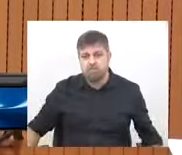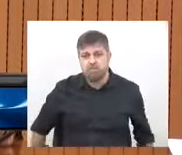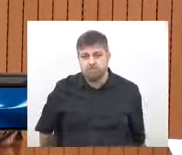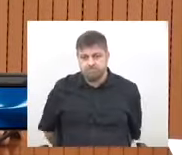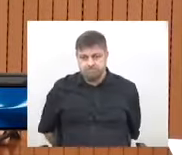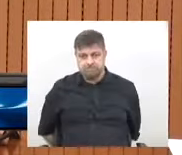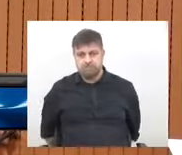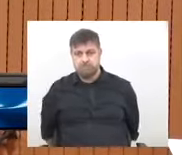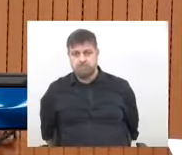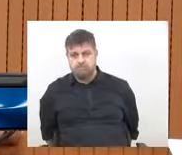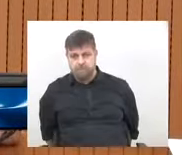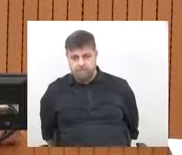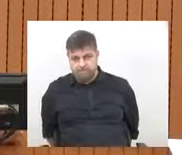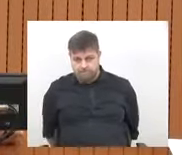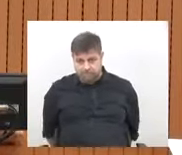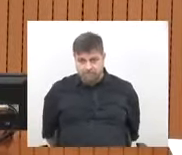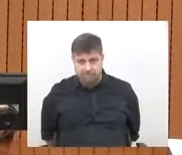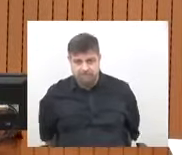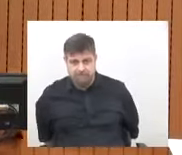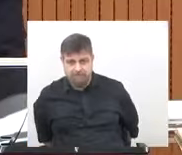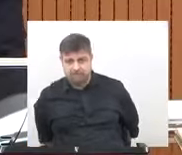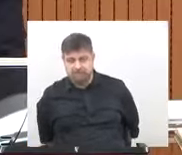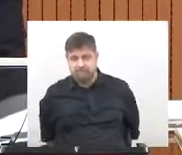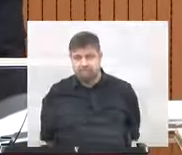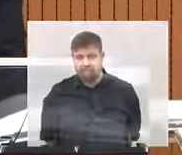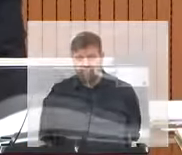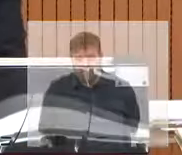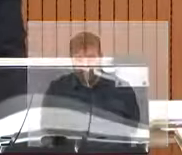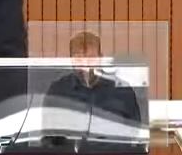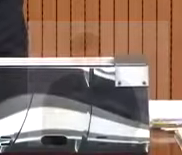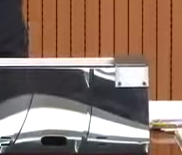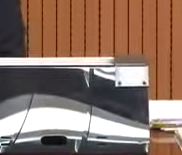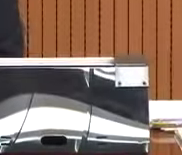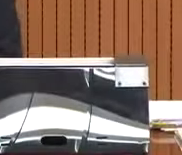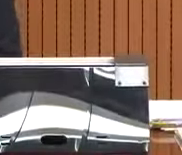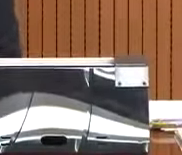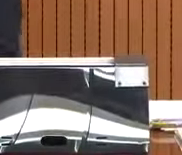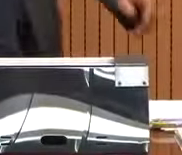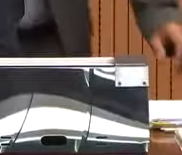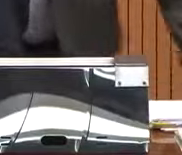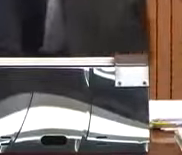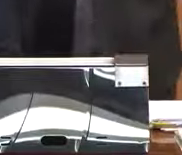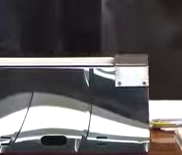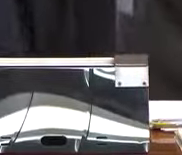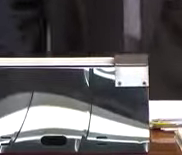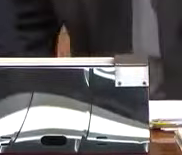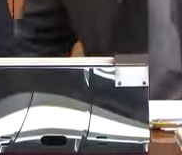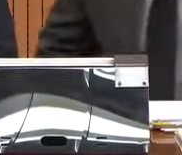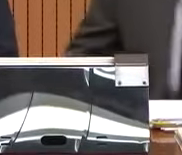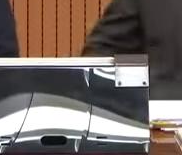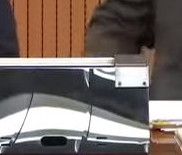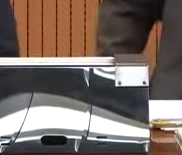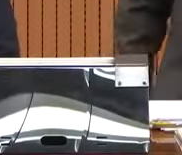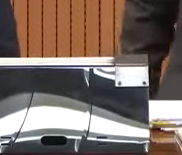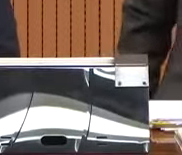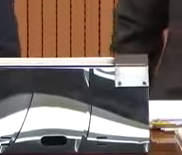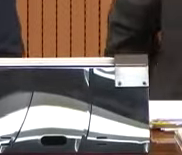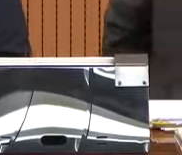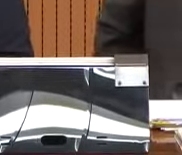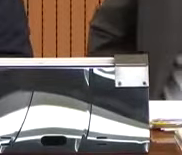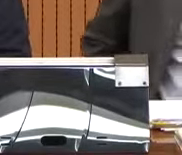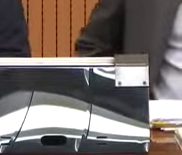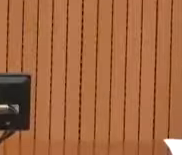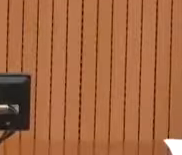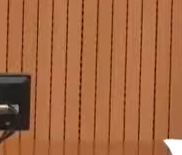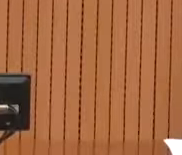vereador Ailton, o próximo vereador inscrito. Senhor presidente Rafa Zimbaldi, pelo pequeno expediente, o vereador Edson